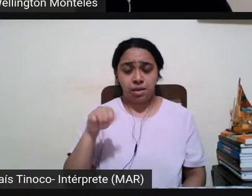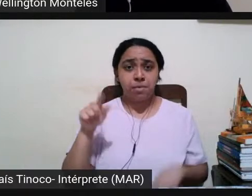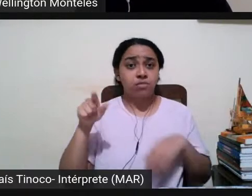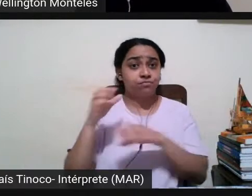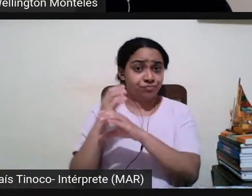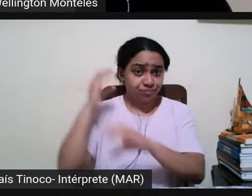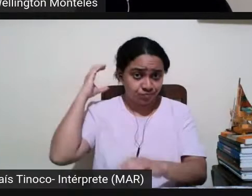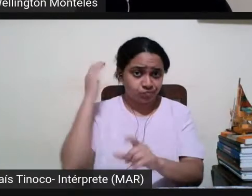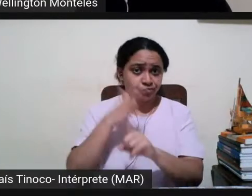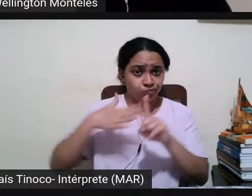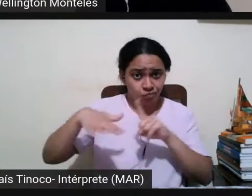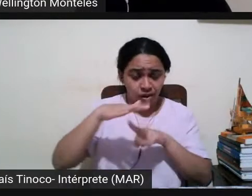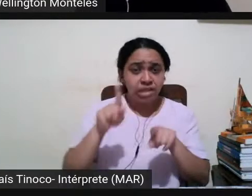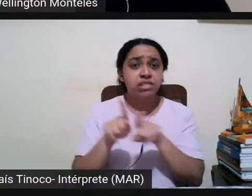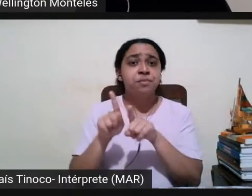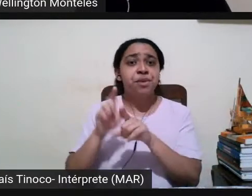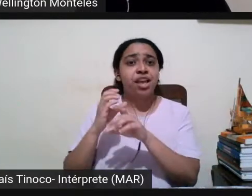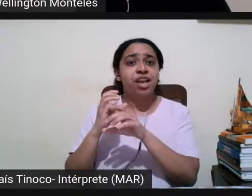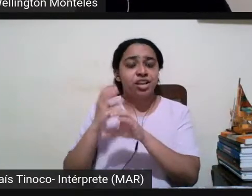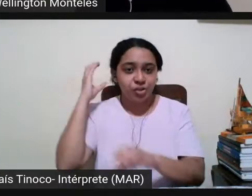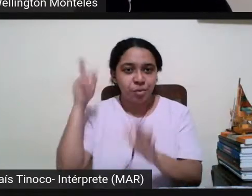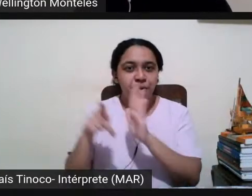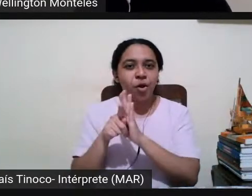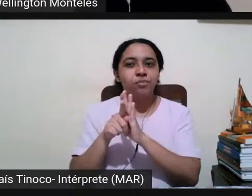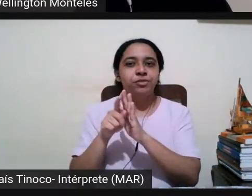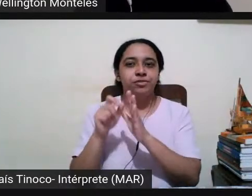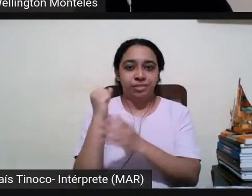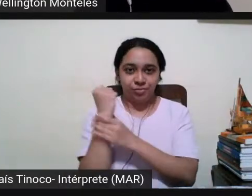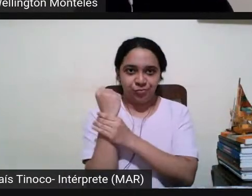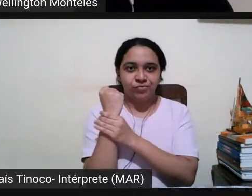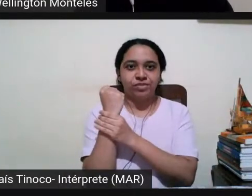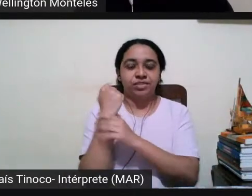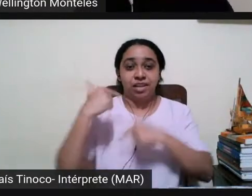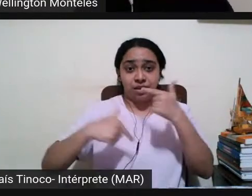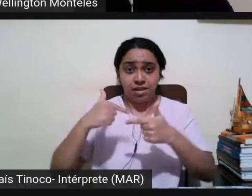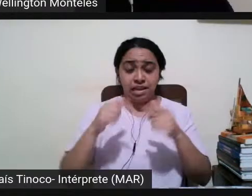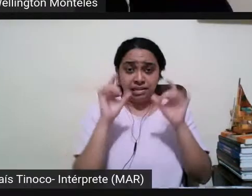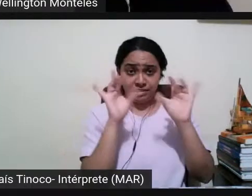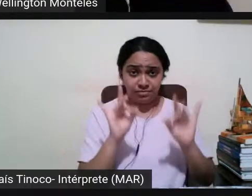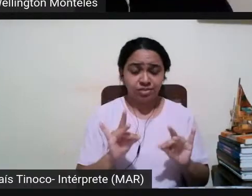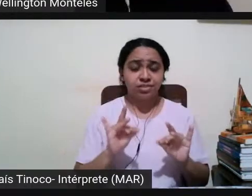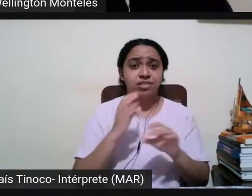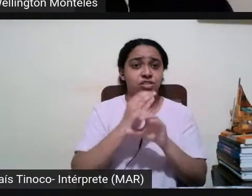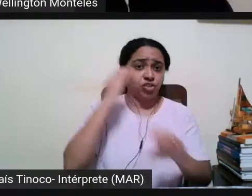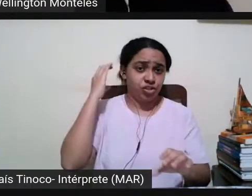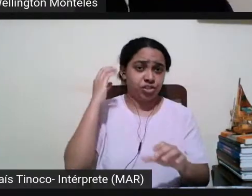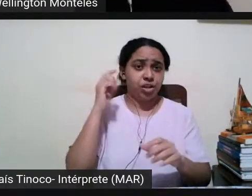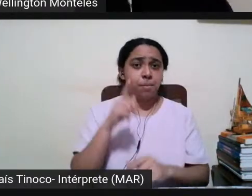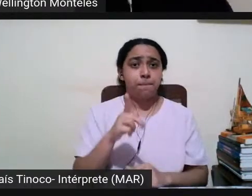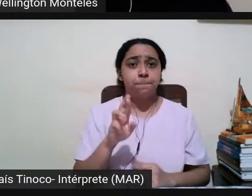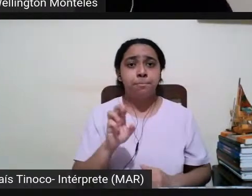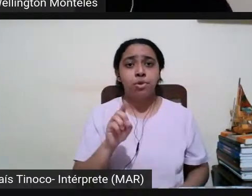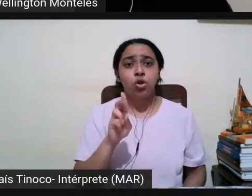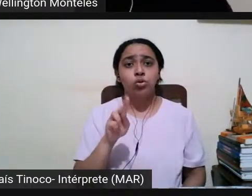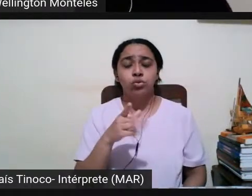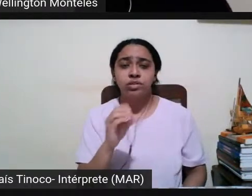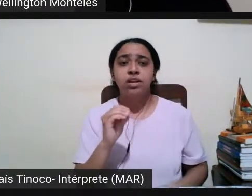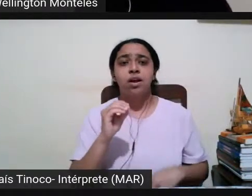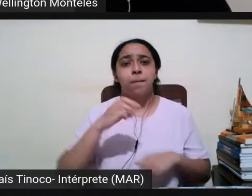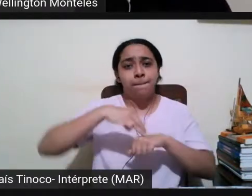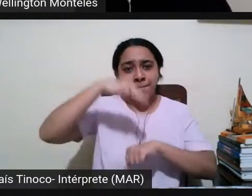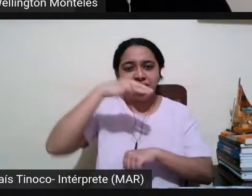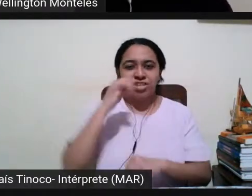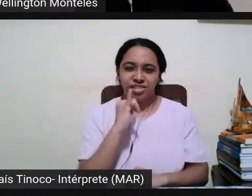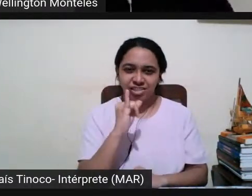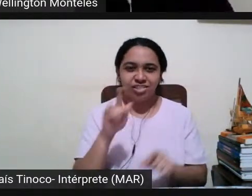ambiental engenheiro de segurança do trabalho especialista em engenharia de produção e mestre em energia e